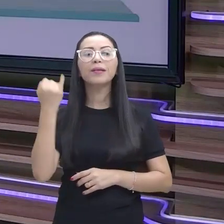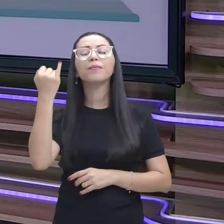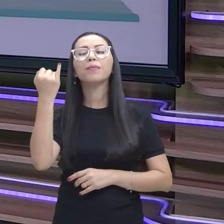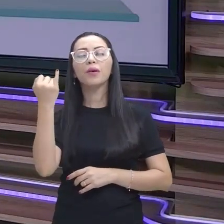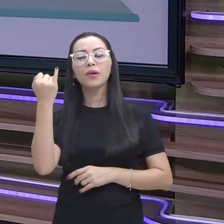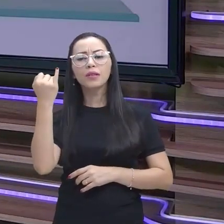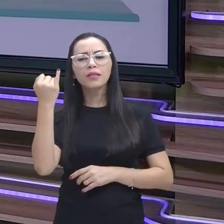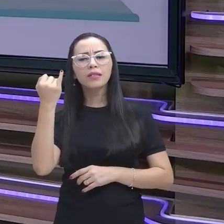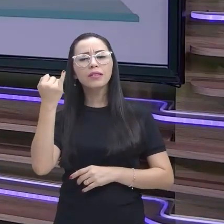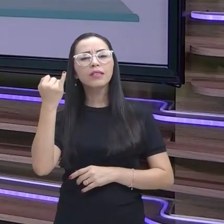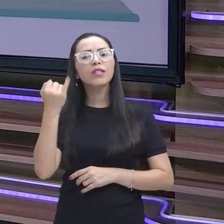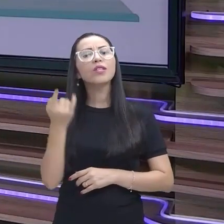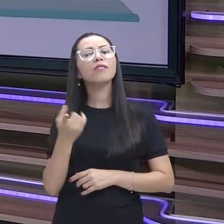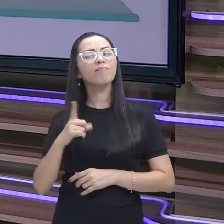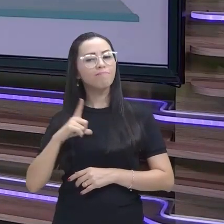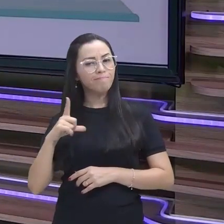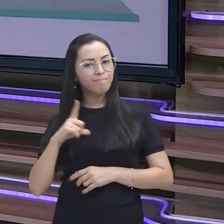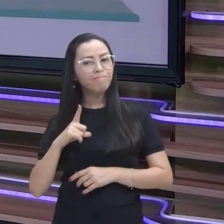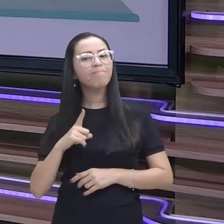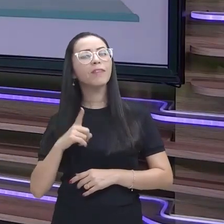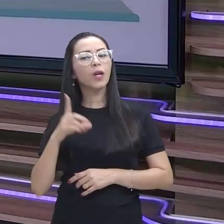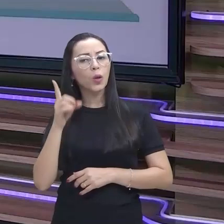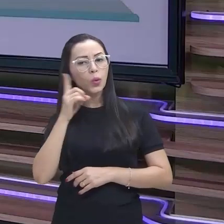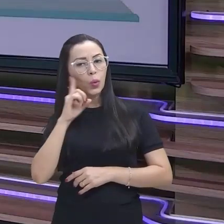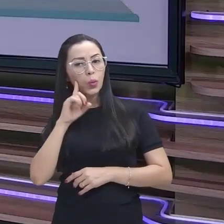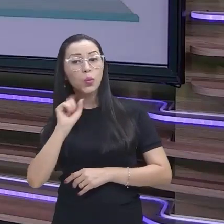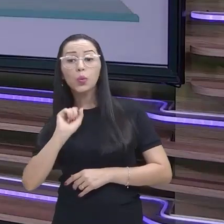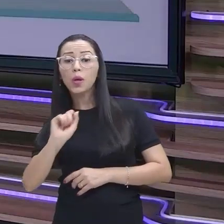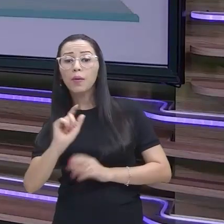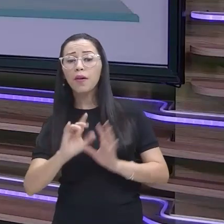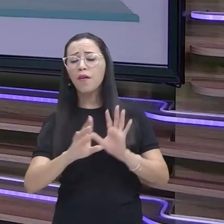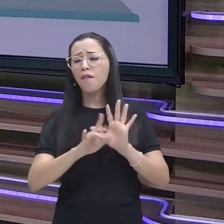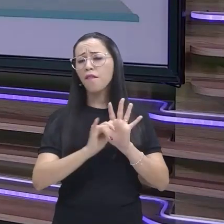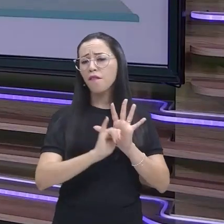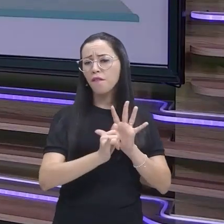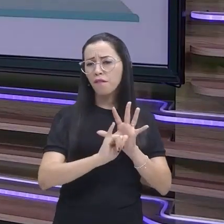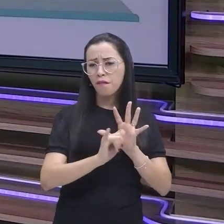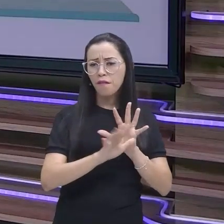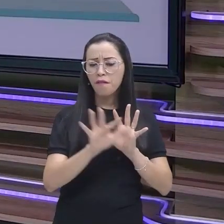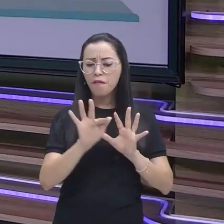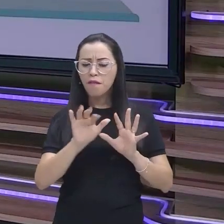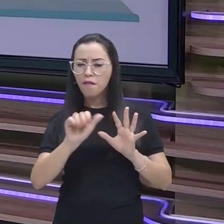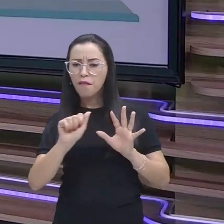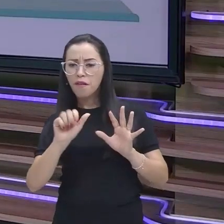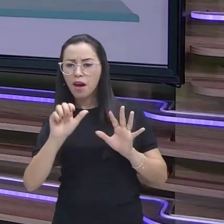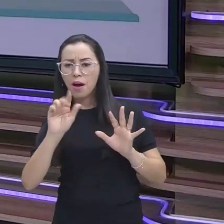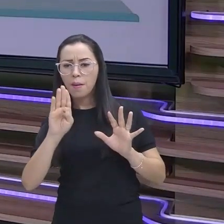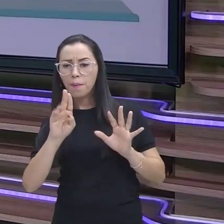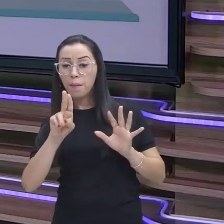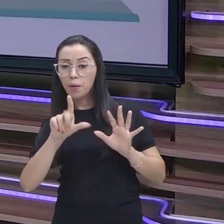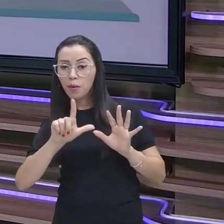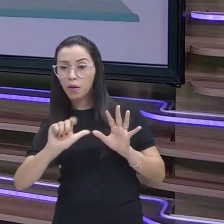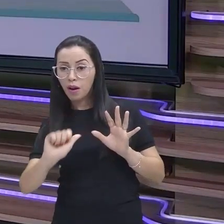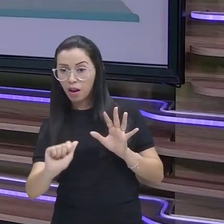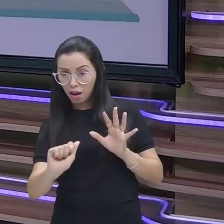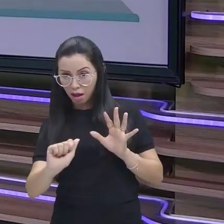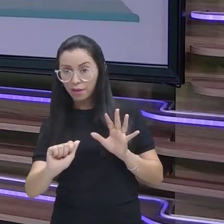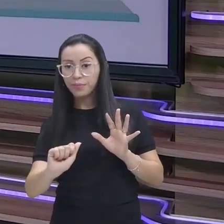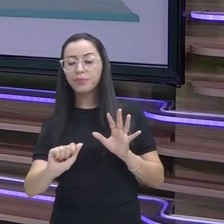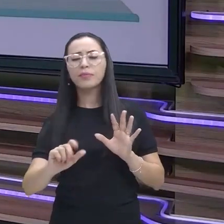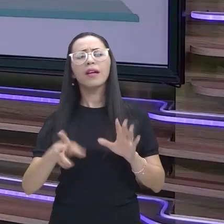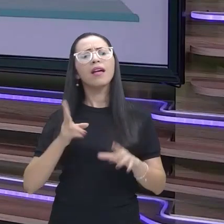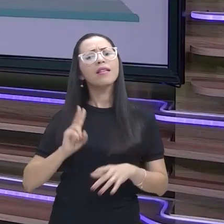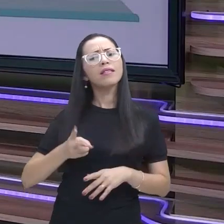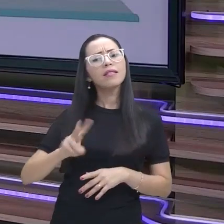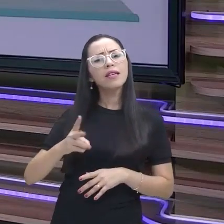sempre está no nosso dia a dia. É a fábula. Nós sempre estamos ouvindo sobre fábulas. Quando estamos